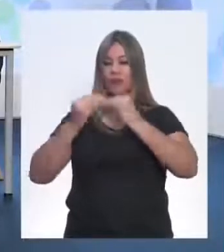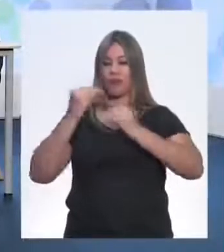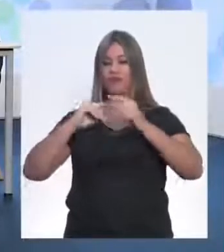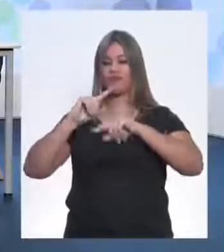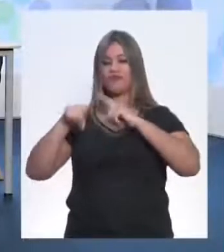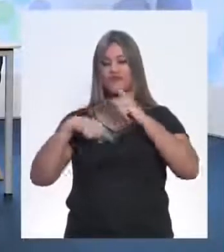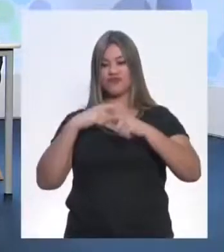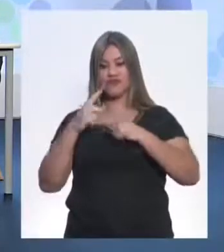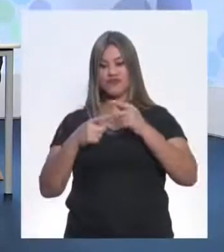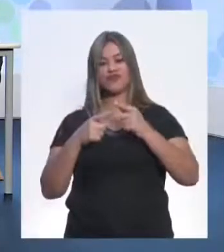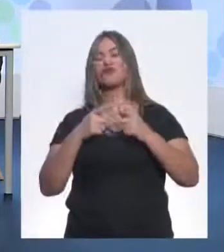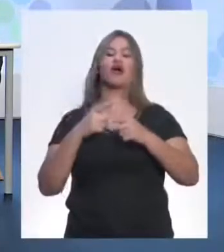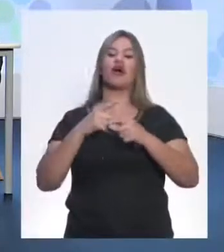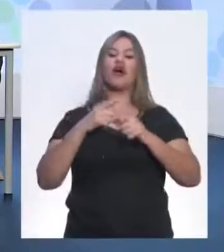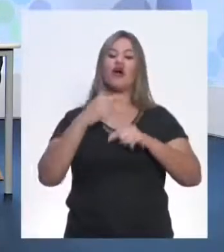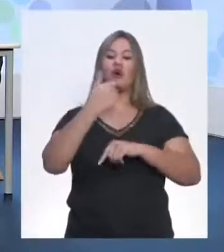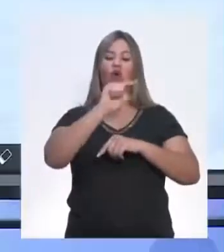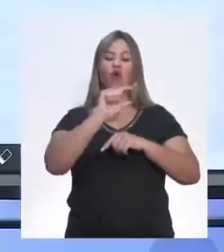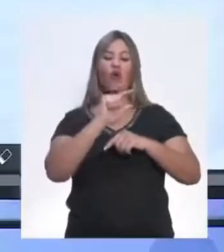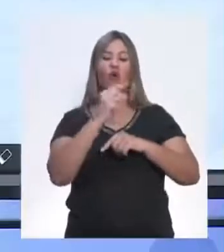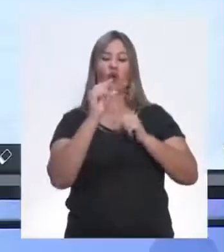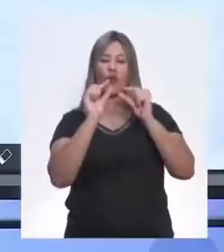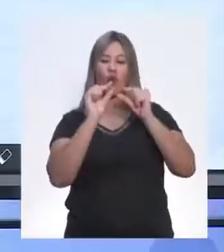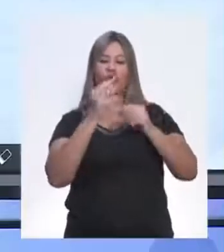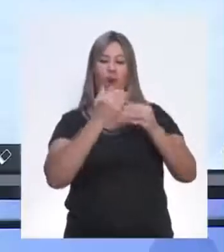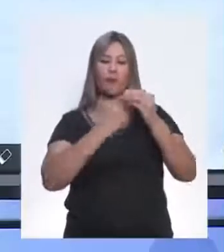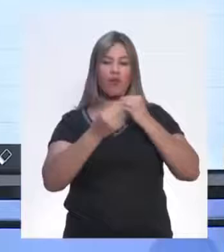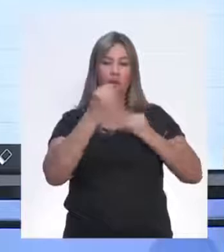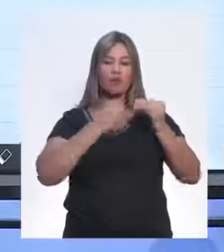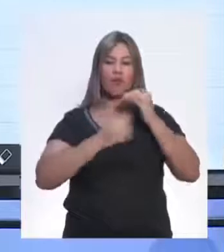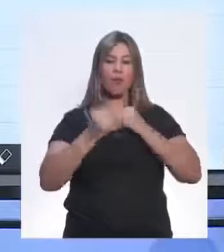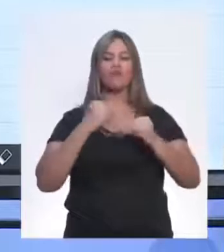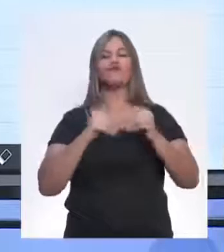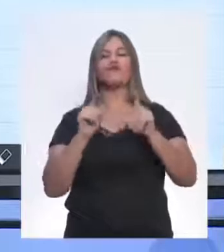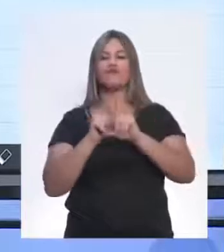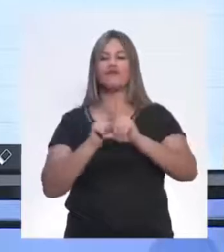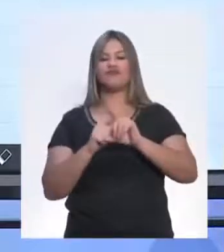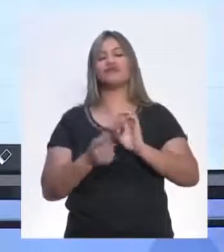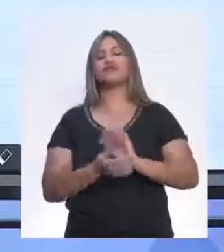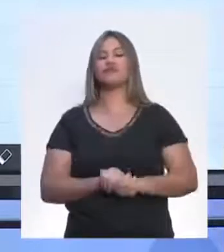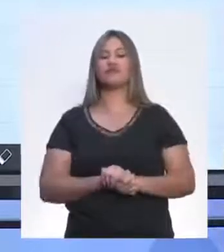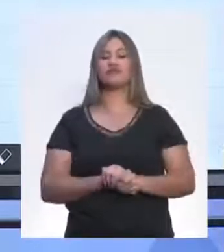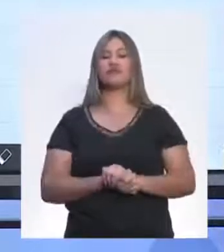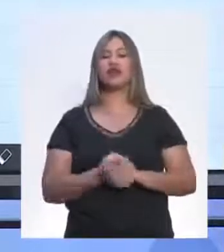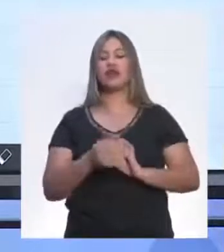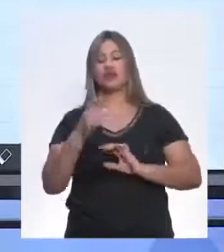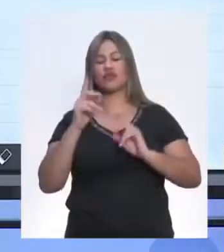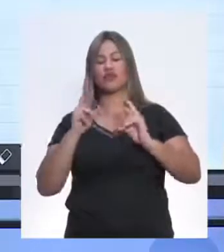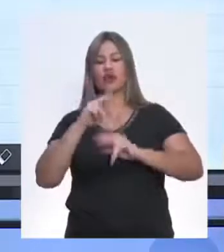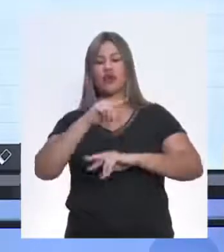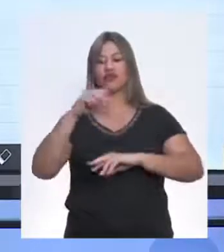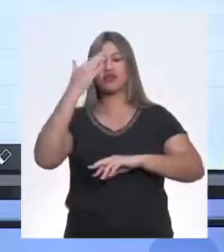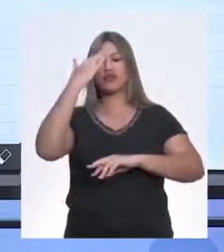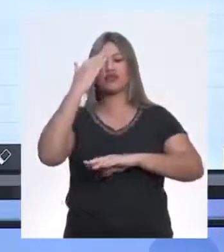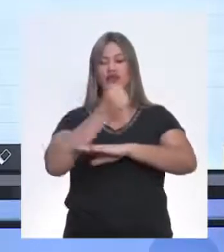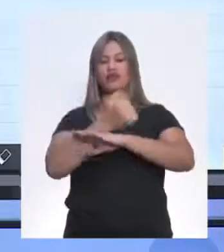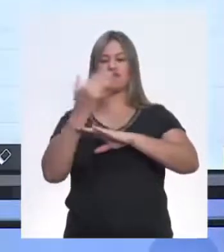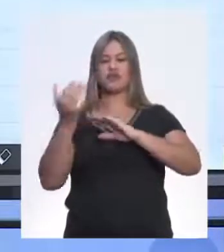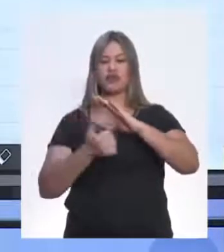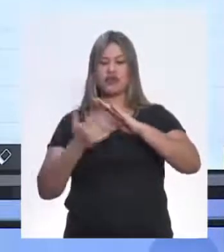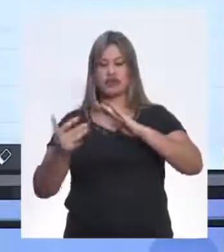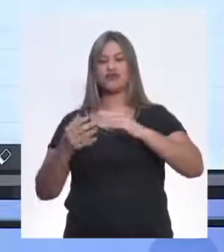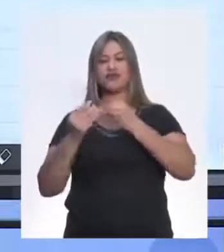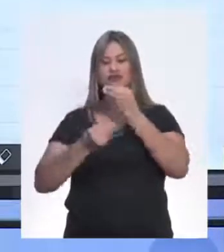tenham entendido aí essa parte, que era a ideia de fração. Também tem outras formas, né, de nós encontrarmos uma